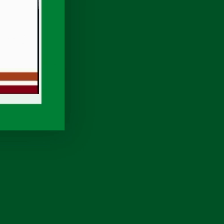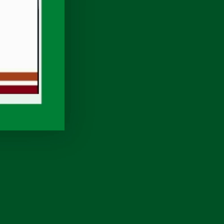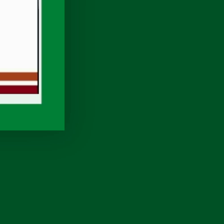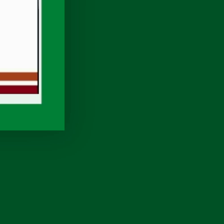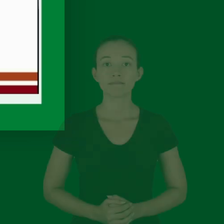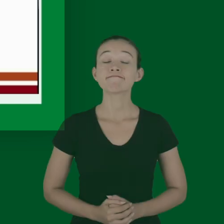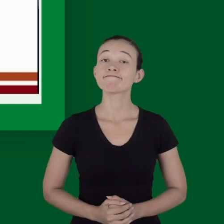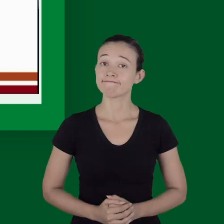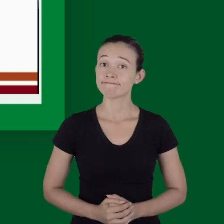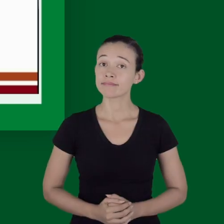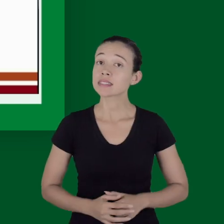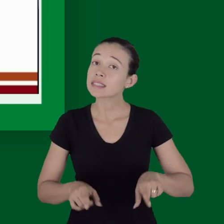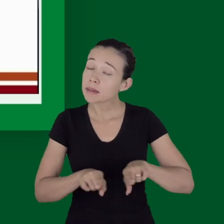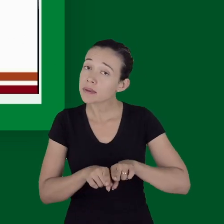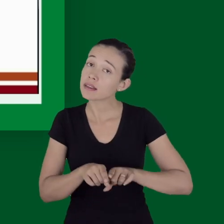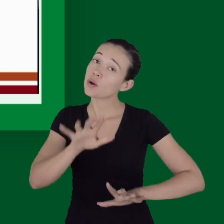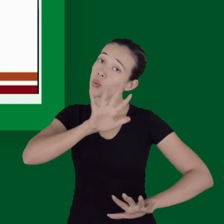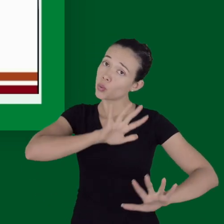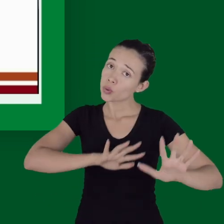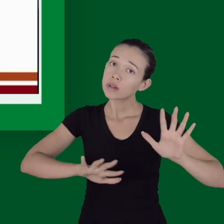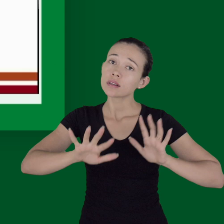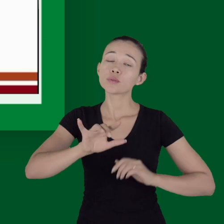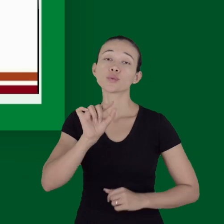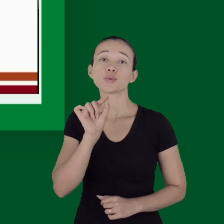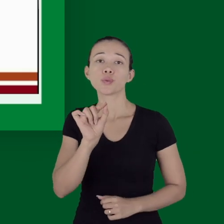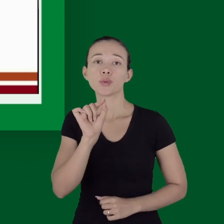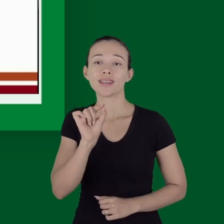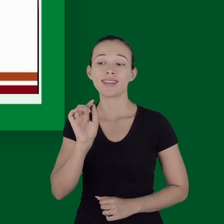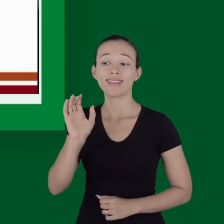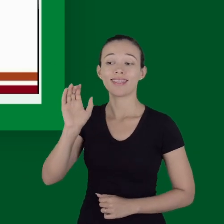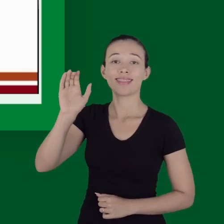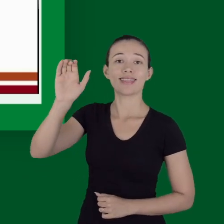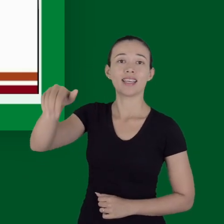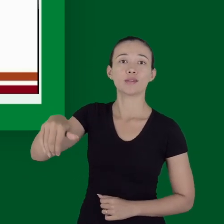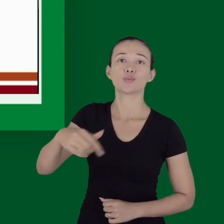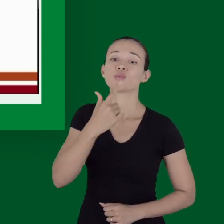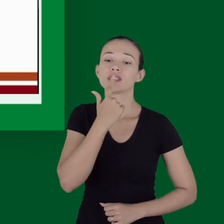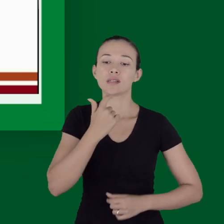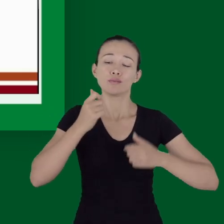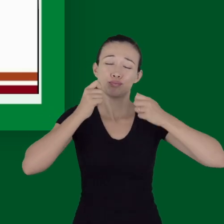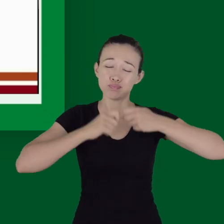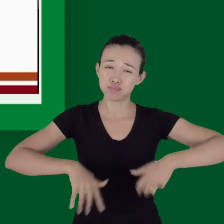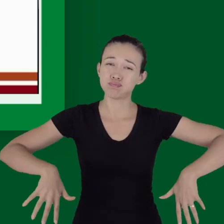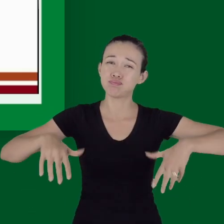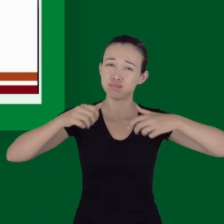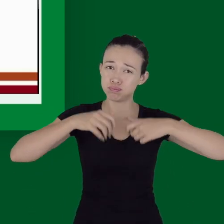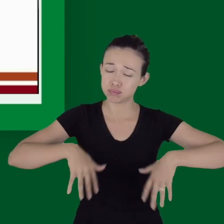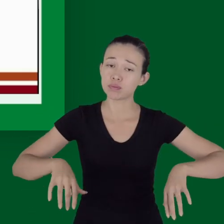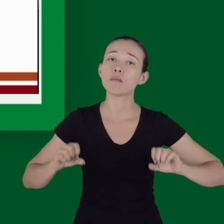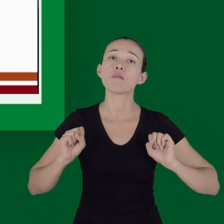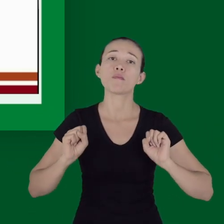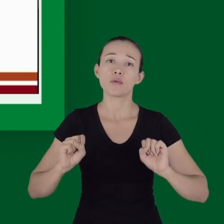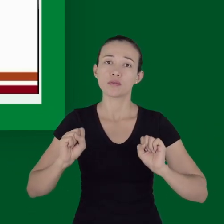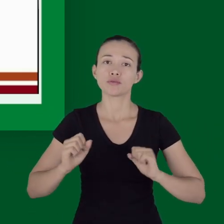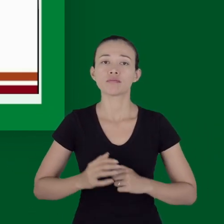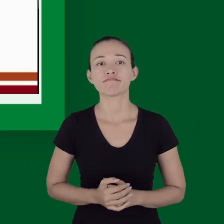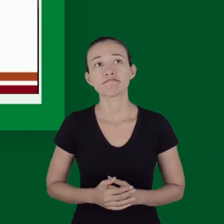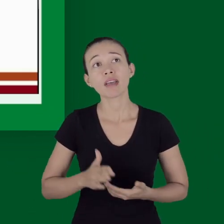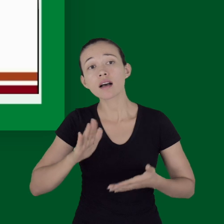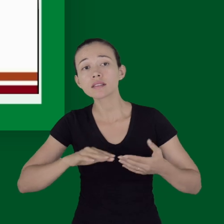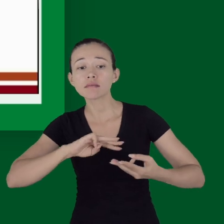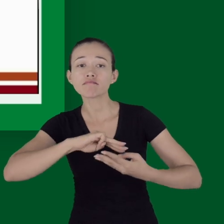eh e é preciso tomar cuidado eh com a possibilidade de hemorragias internas né Principalmente por lesões